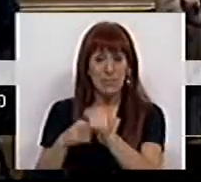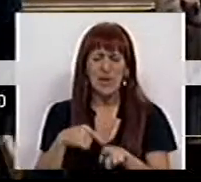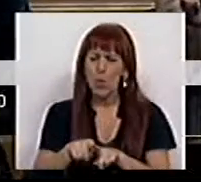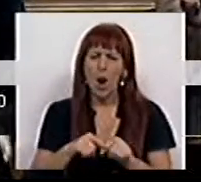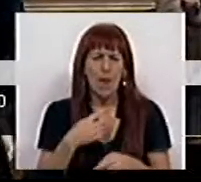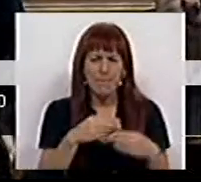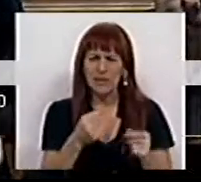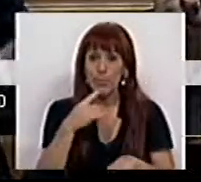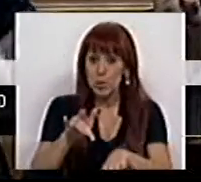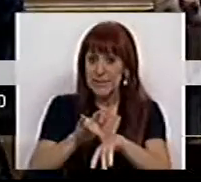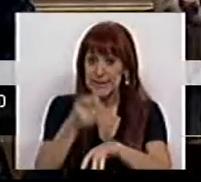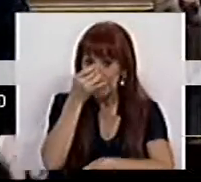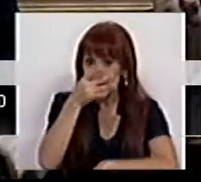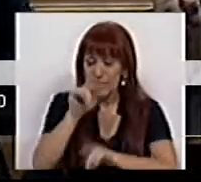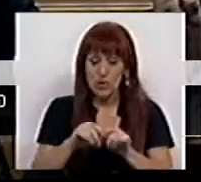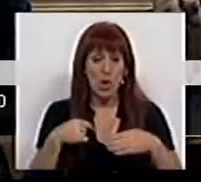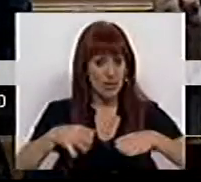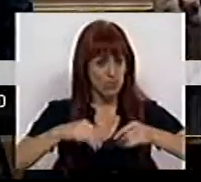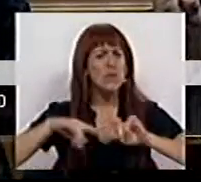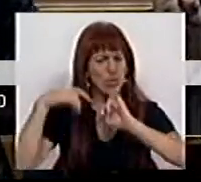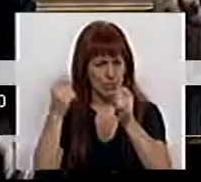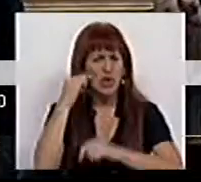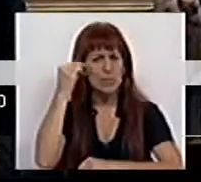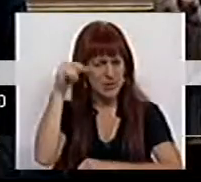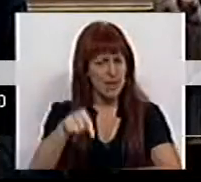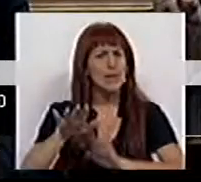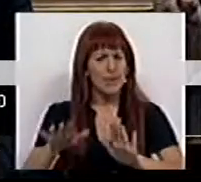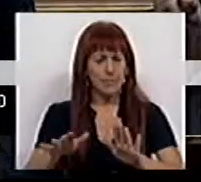matéria extremamente sensível que assumiremos no debate da